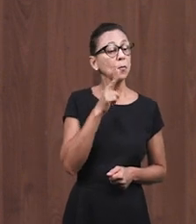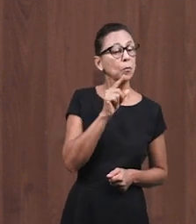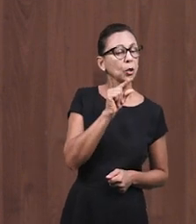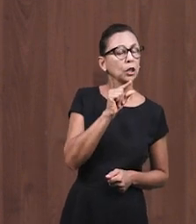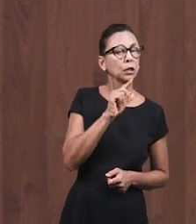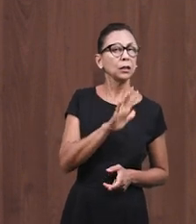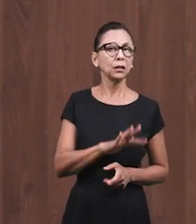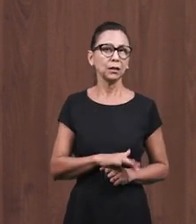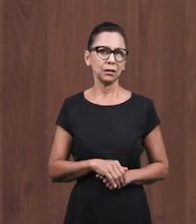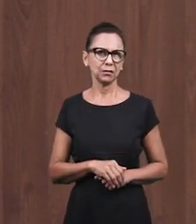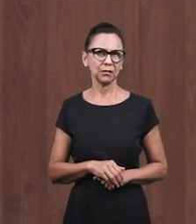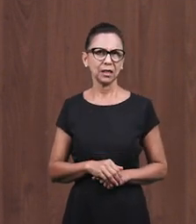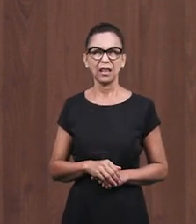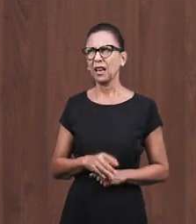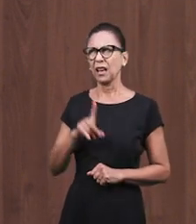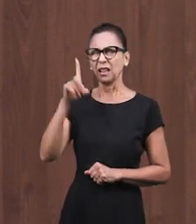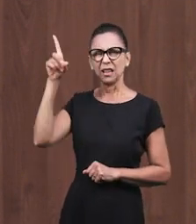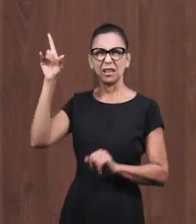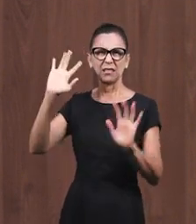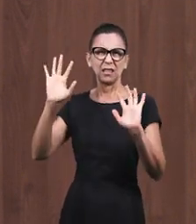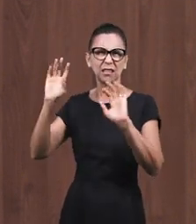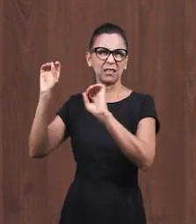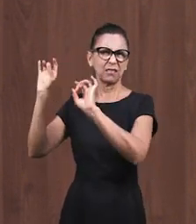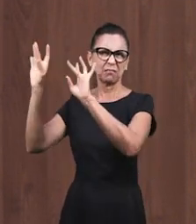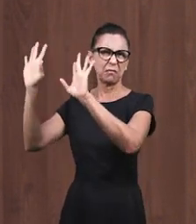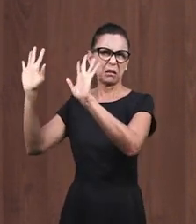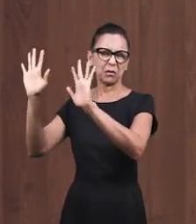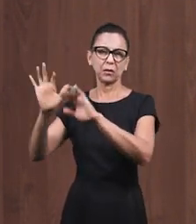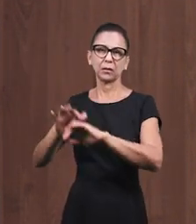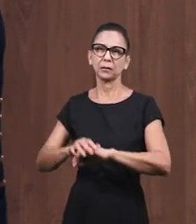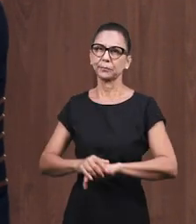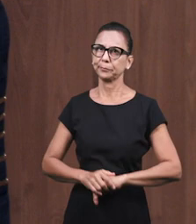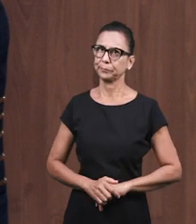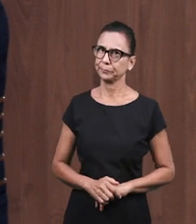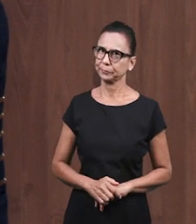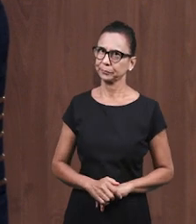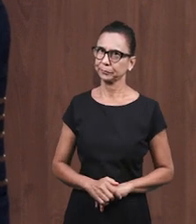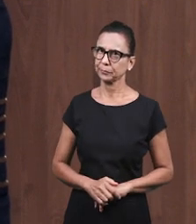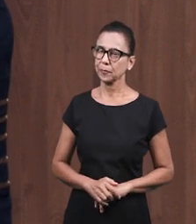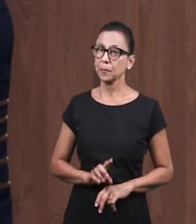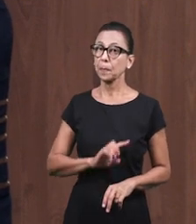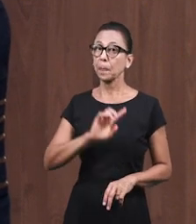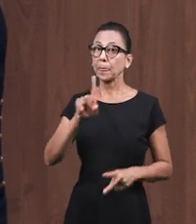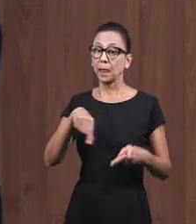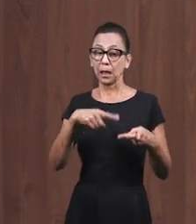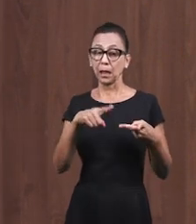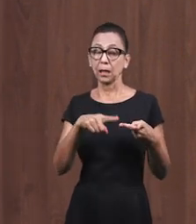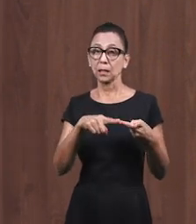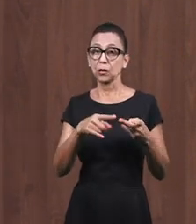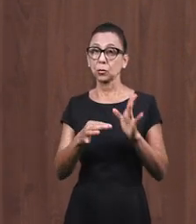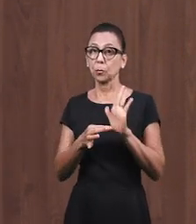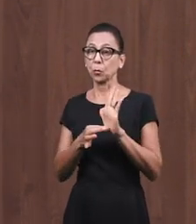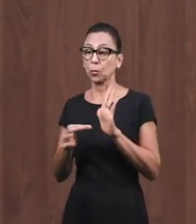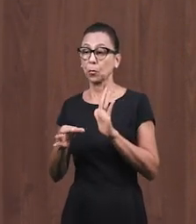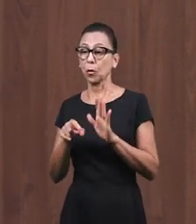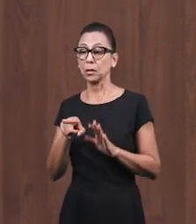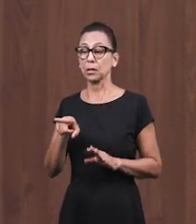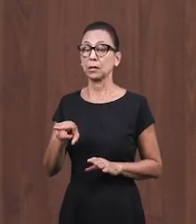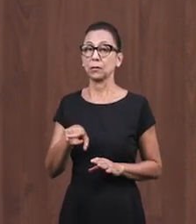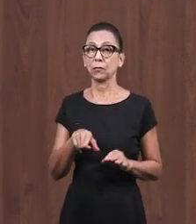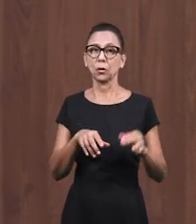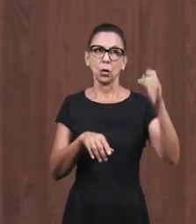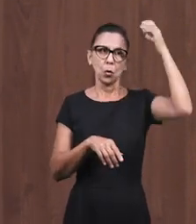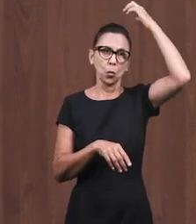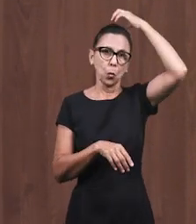somente a quê? À perdição. A segunda proposta de Acabe foi oferecer pela vinha de